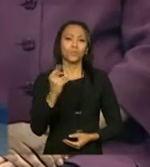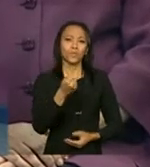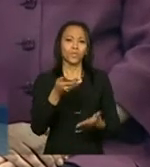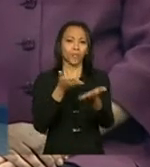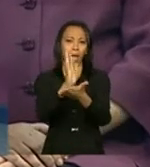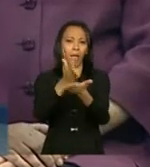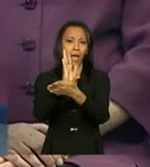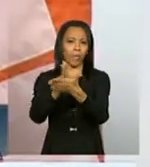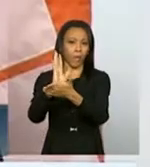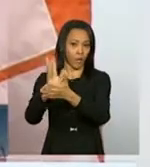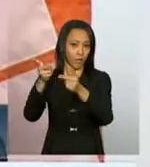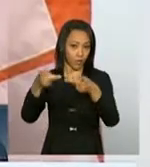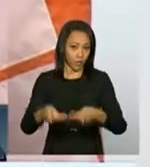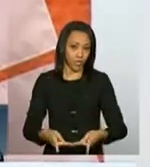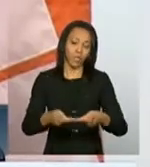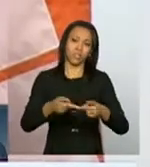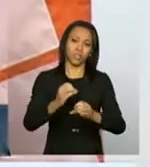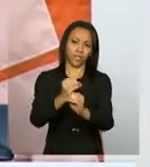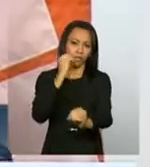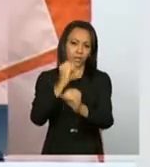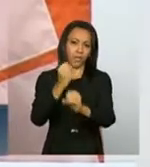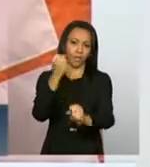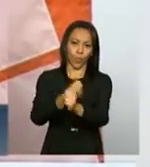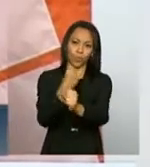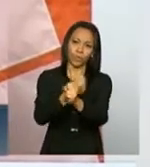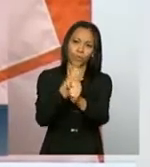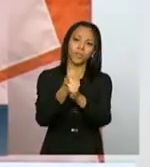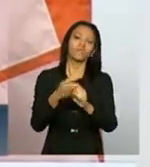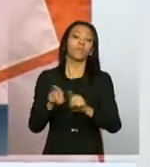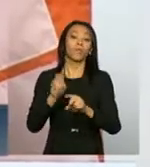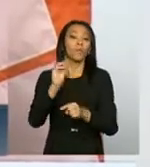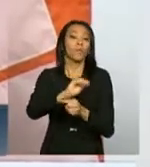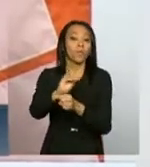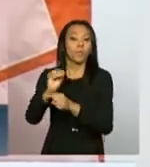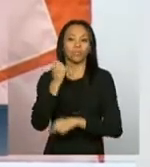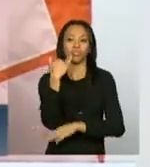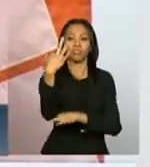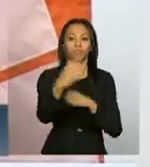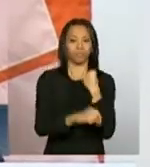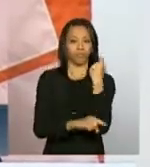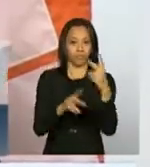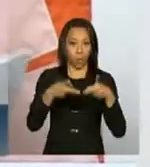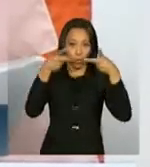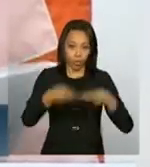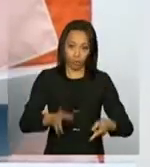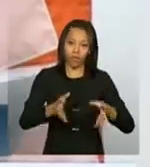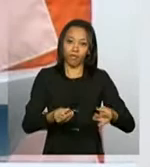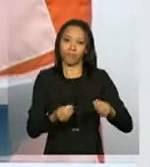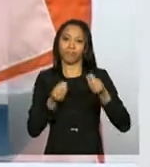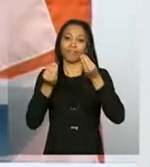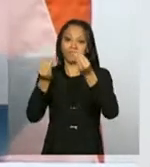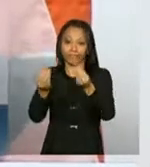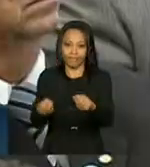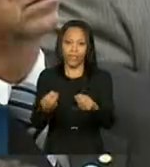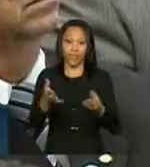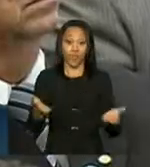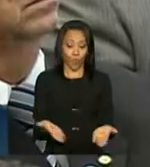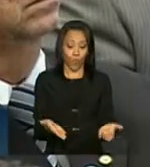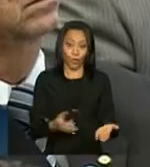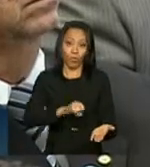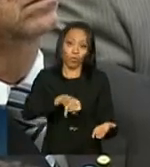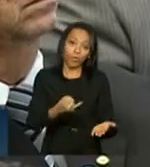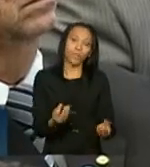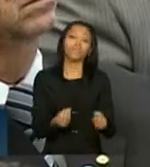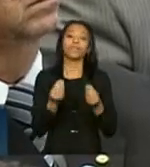técnicas, sejam elas na parte de engenharia ou na parte ambiental. Então eu gostaria, nesta oportunidade, de entregar à senhora